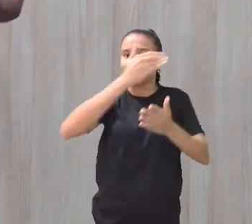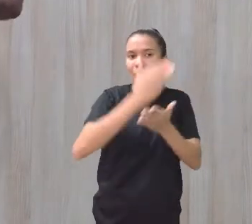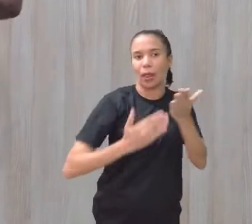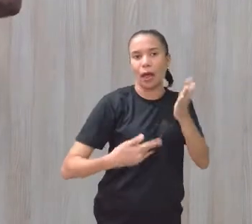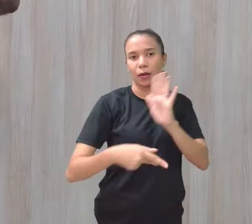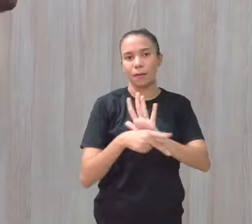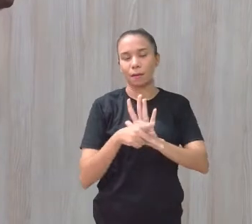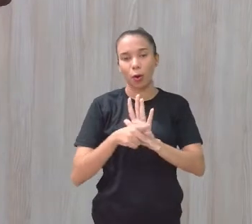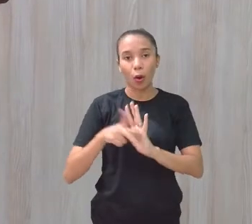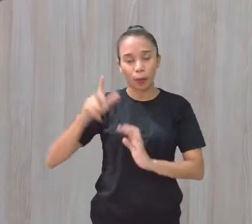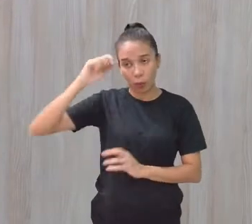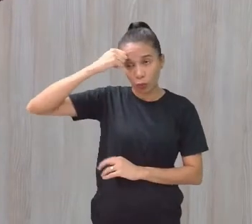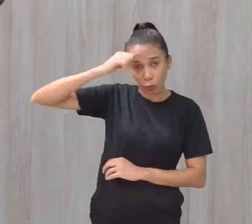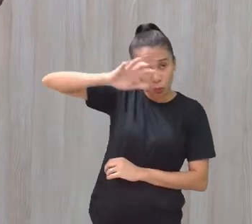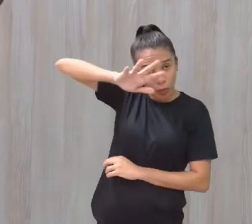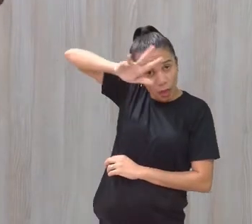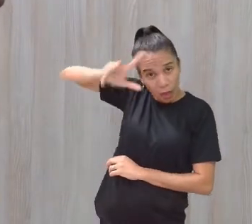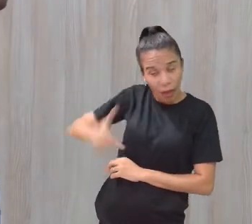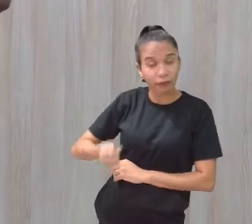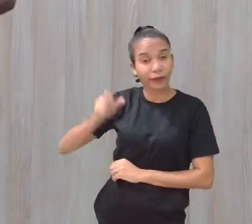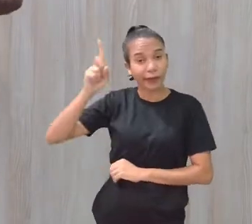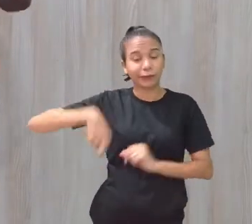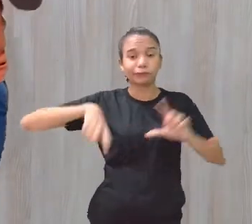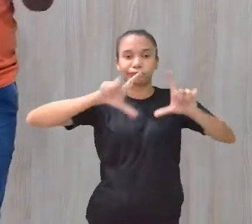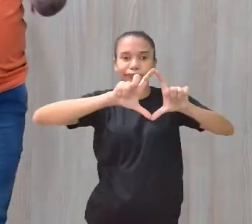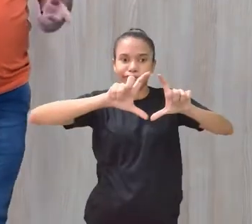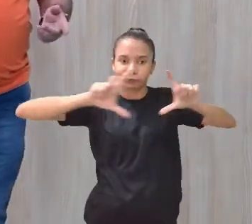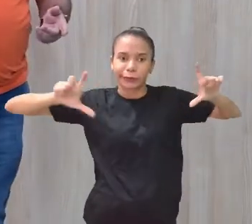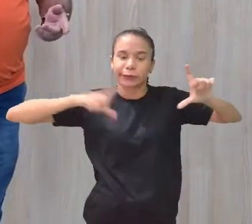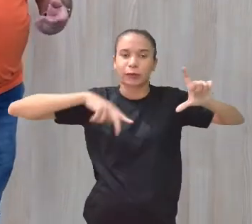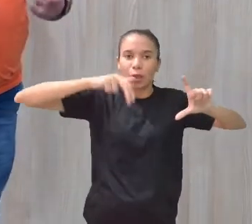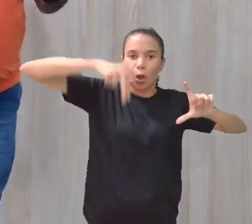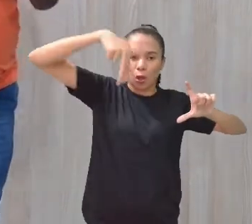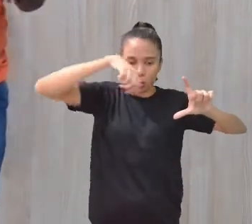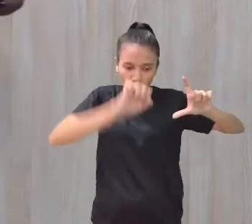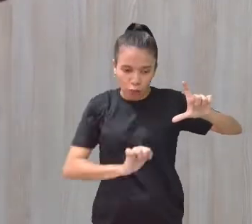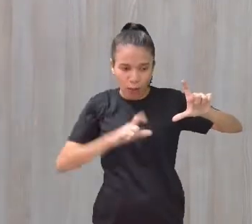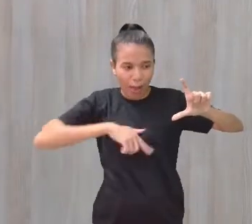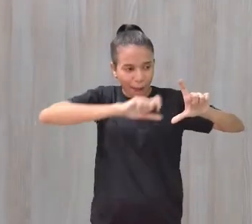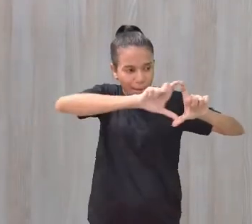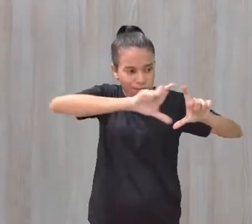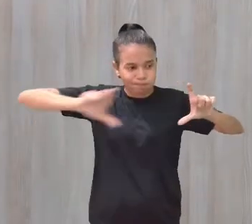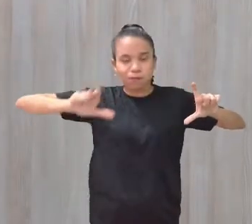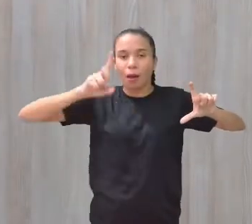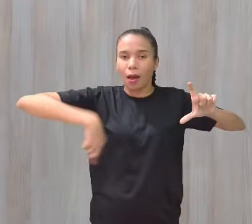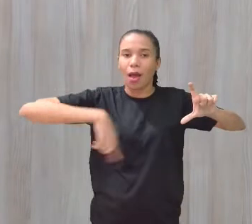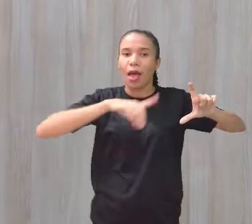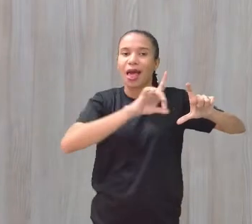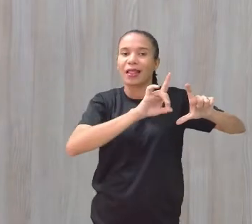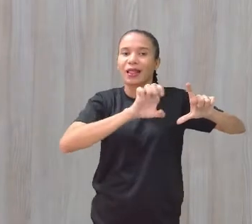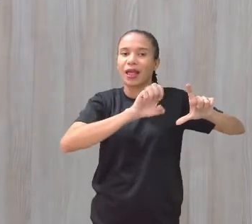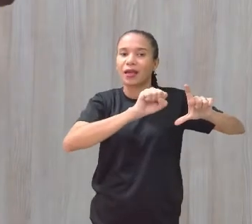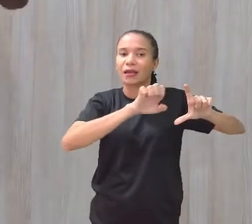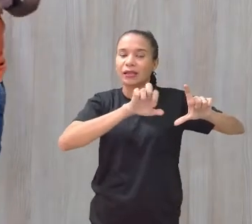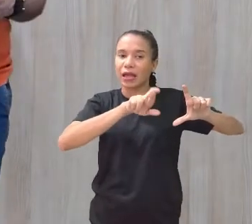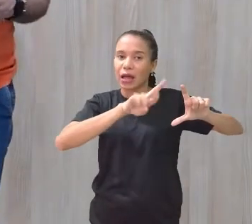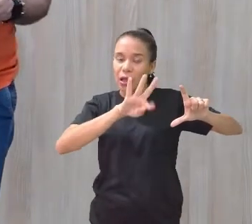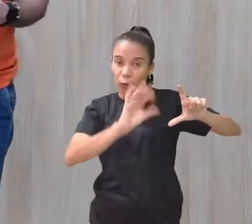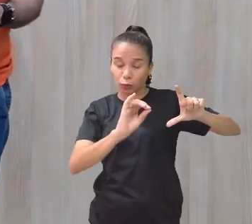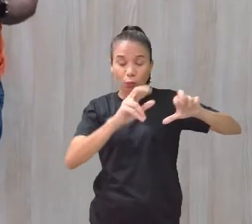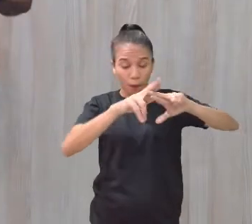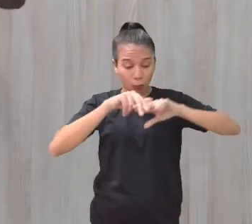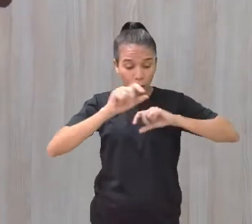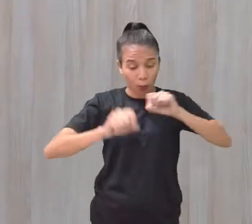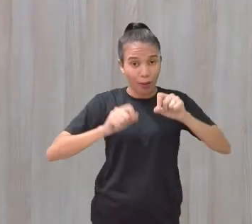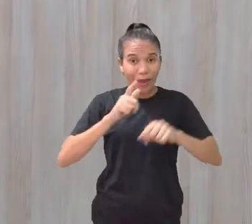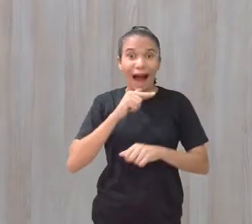metade desse território, né, é cortada aí pelo deserto do Saara. Então, nesse sentido, as fontes de